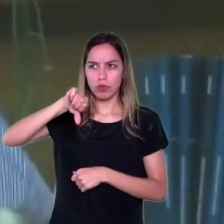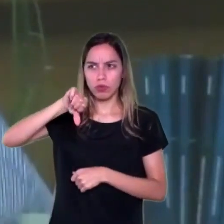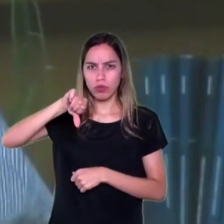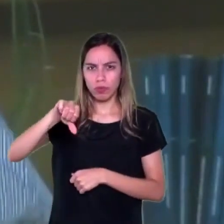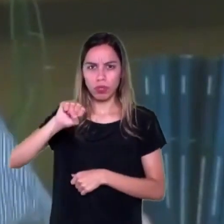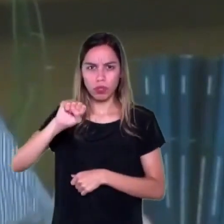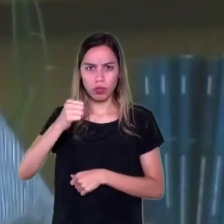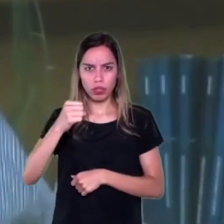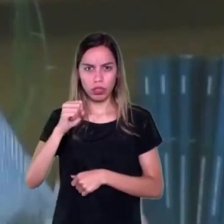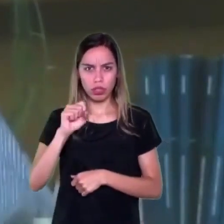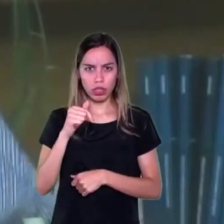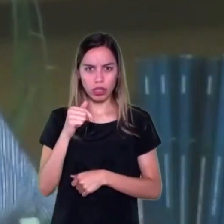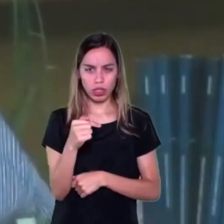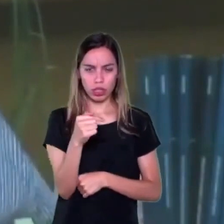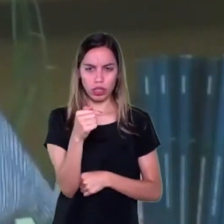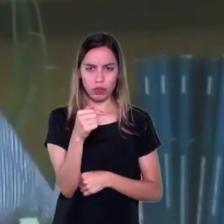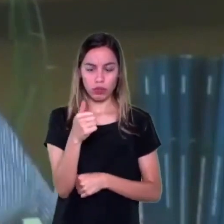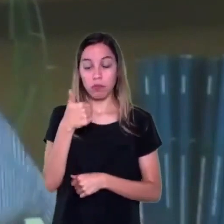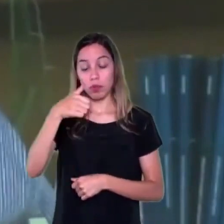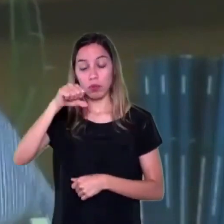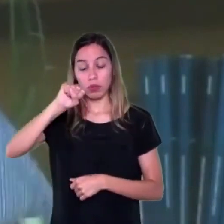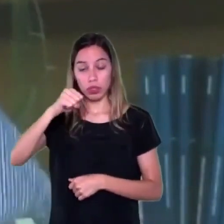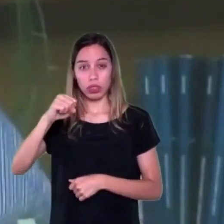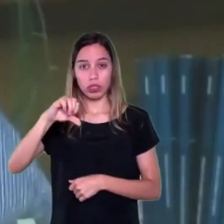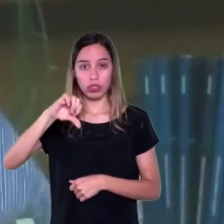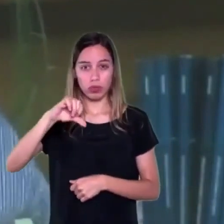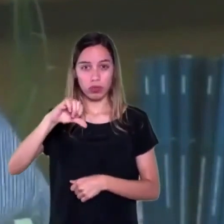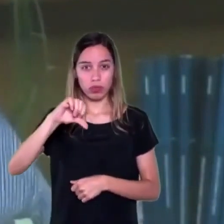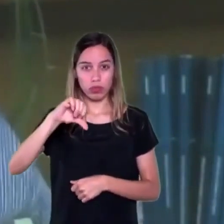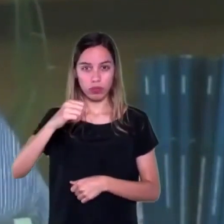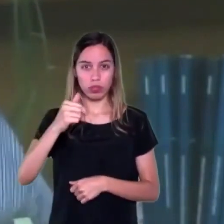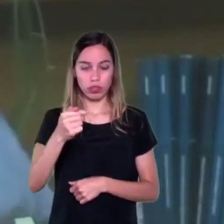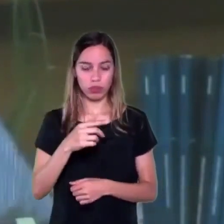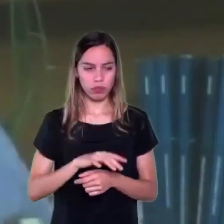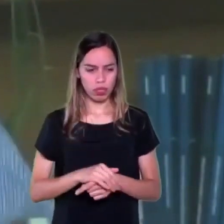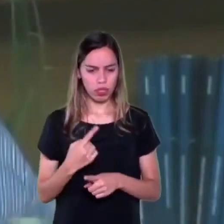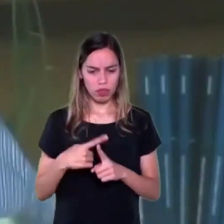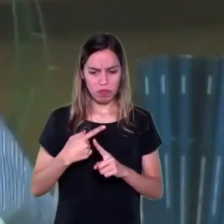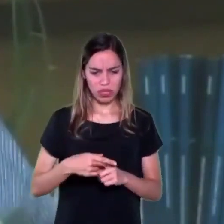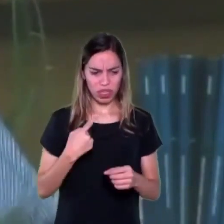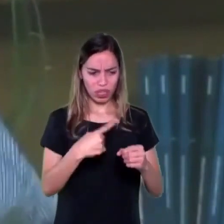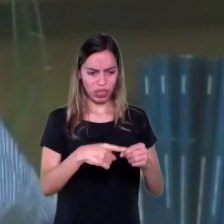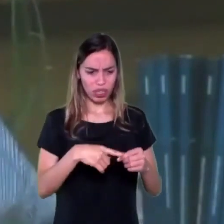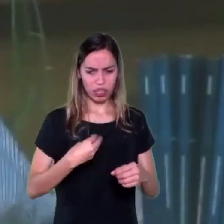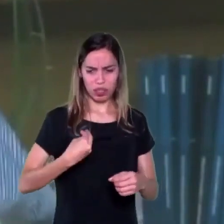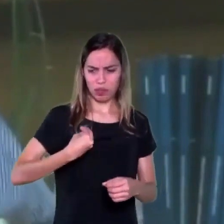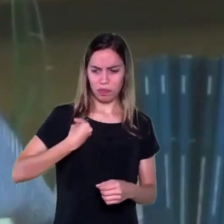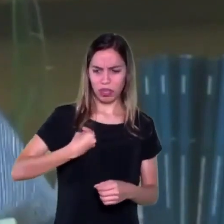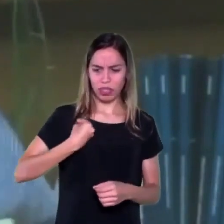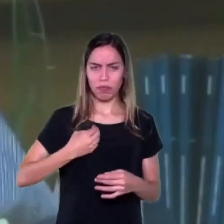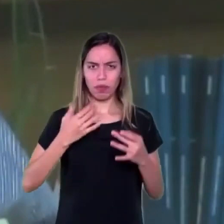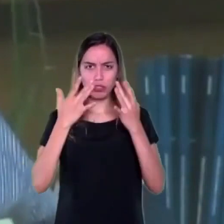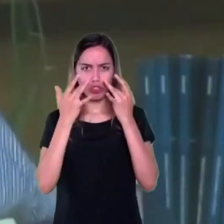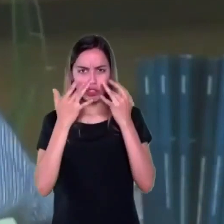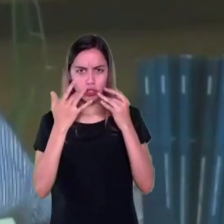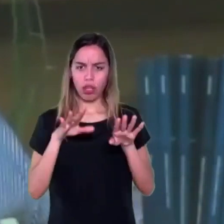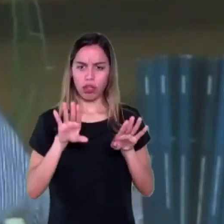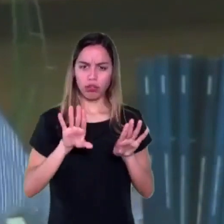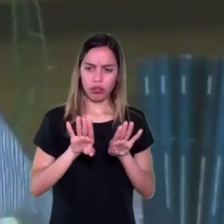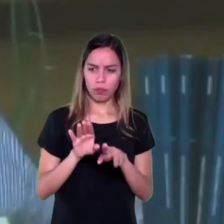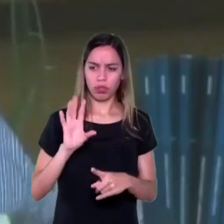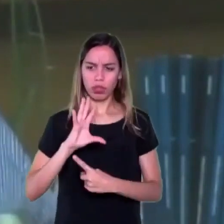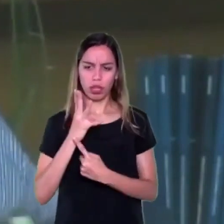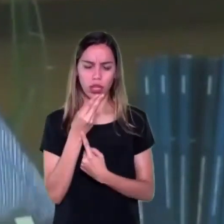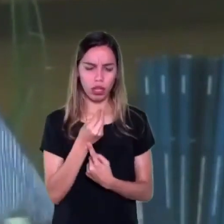era muito participativo em termos de artes, principalmente o teatro. Aqui nós tivemos